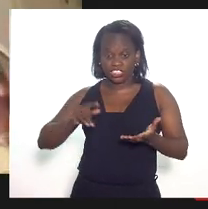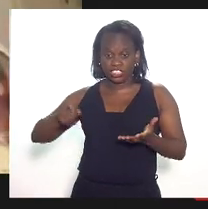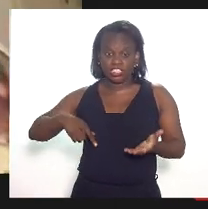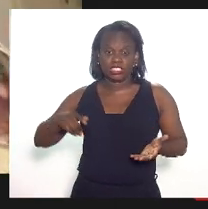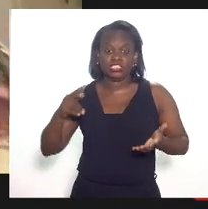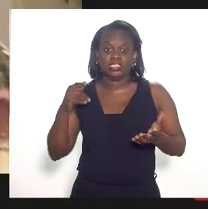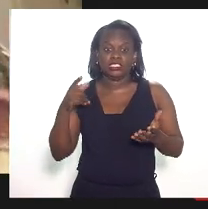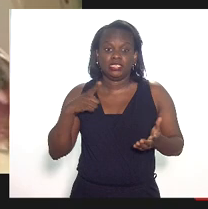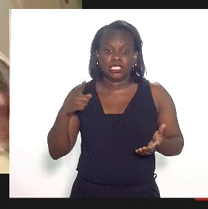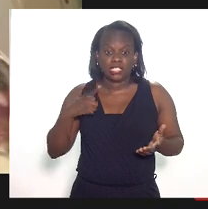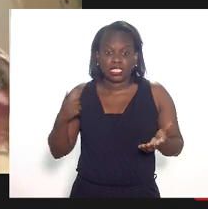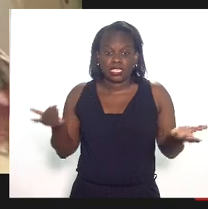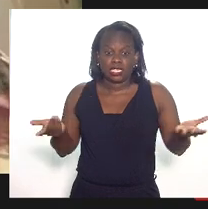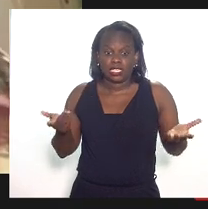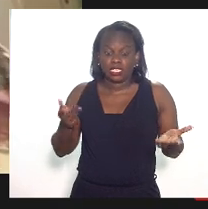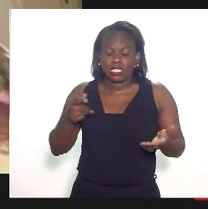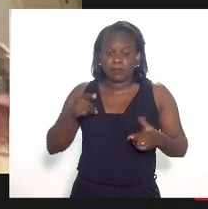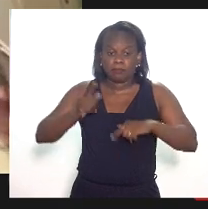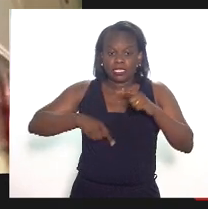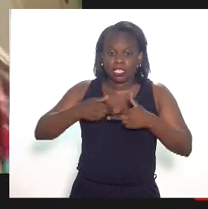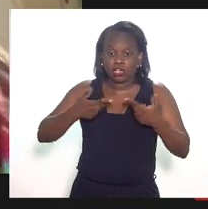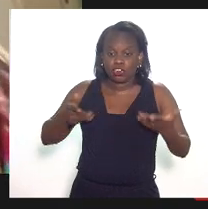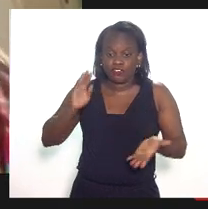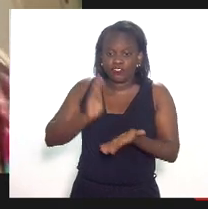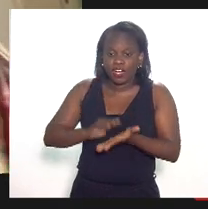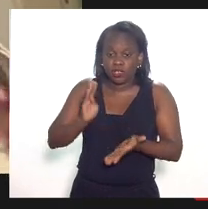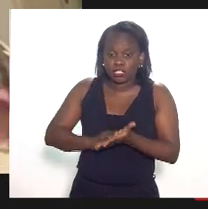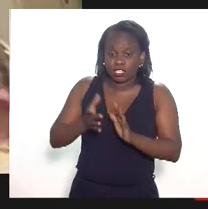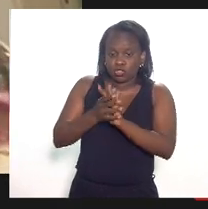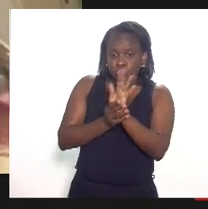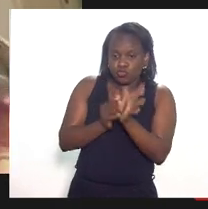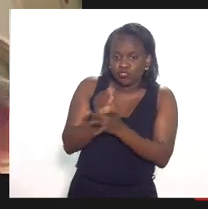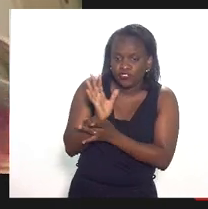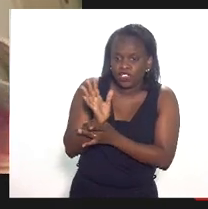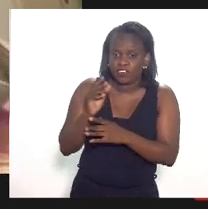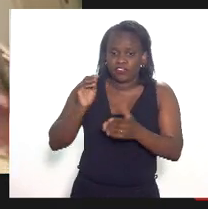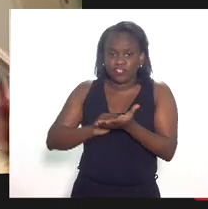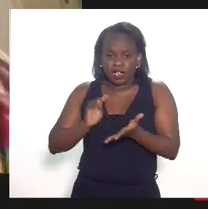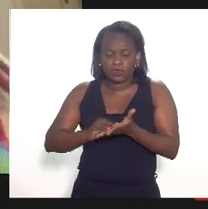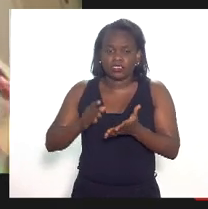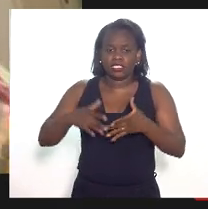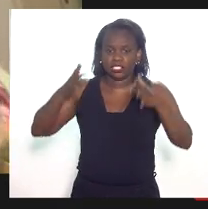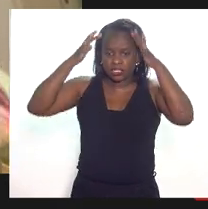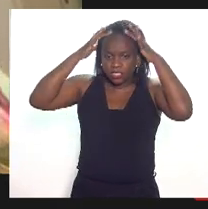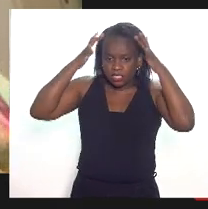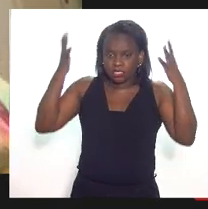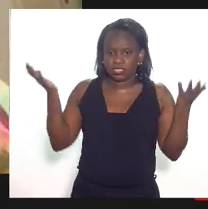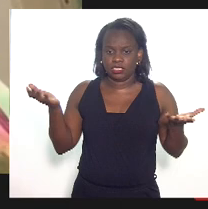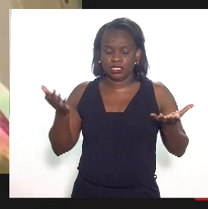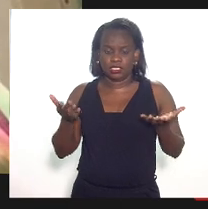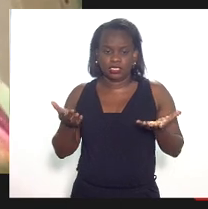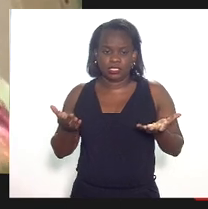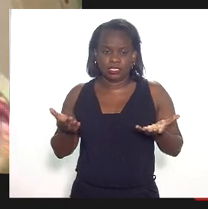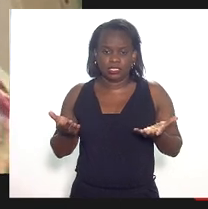se esbarra com essa questão de insumo, de falta de luva, de falta de capote